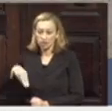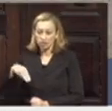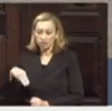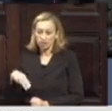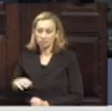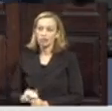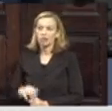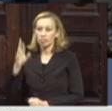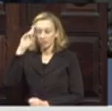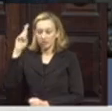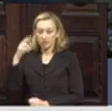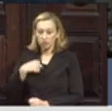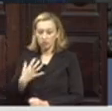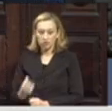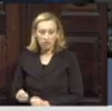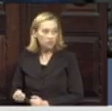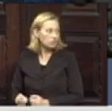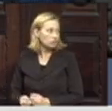Joia.